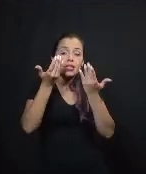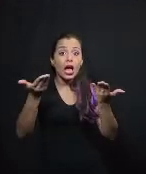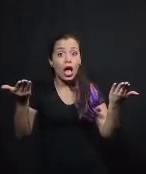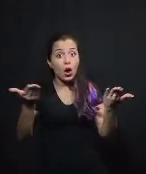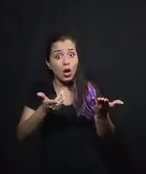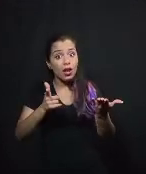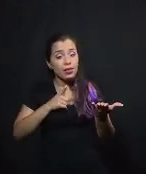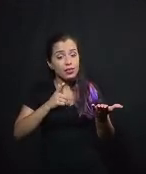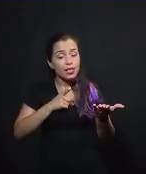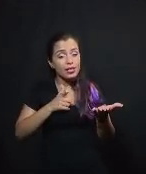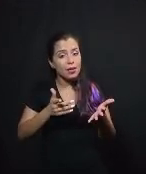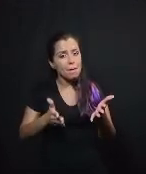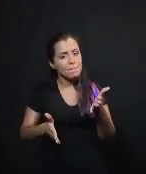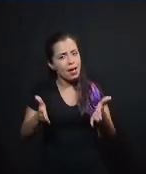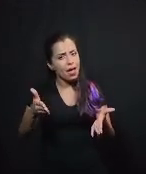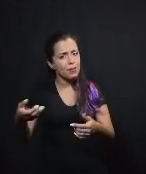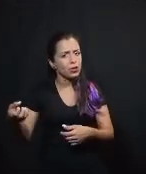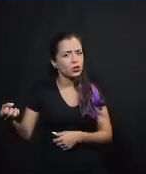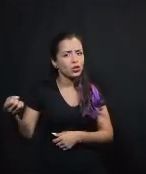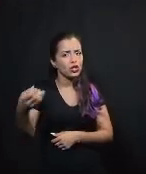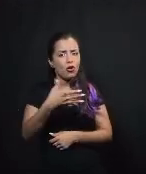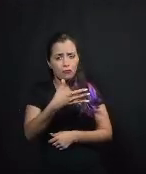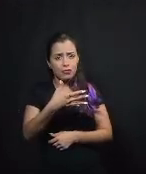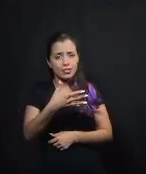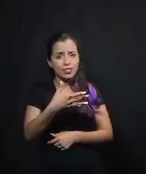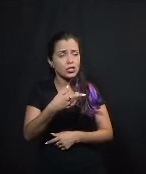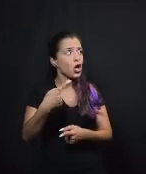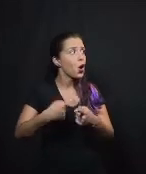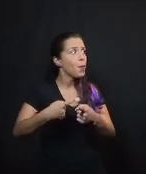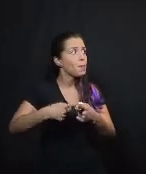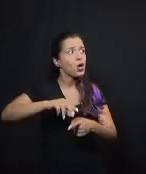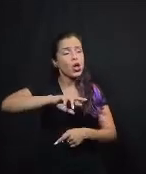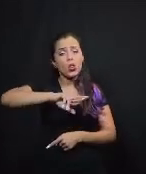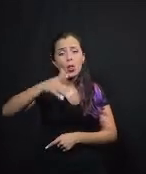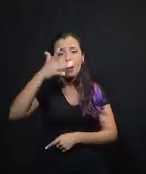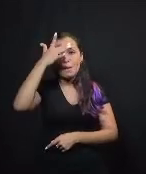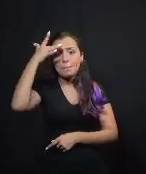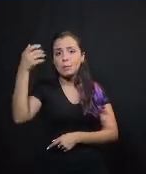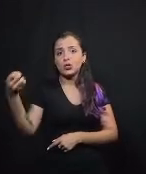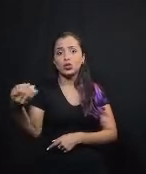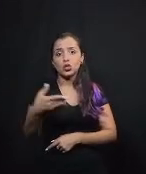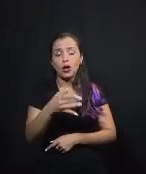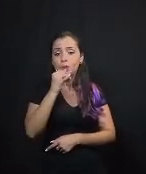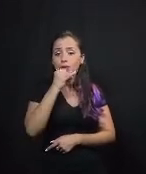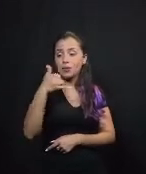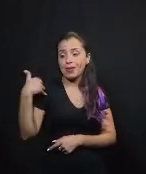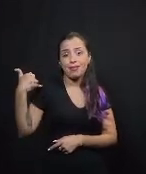renovação. A renovação não é necessariamente com gente nova, de idade, né?